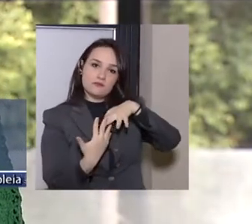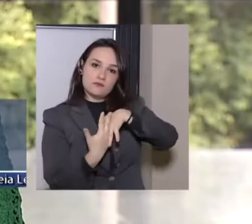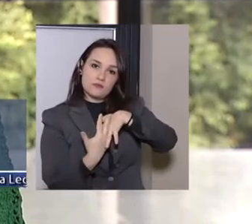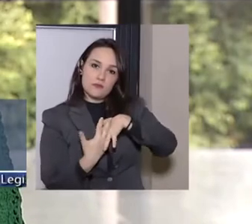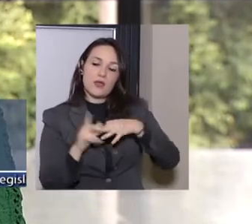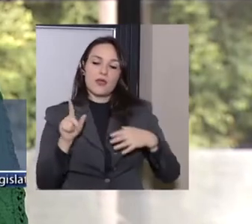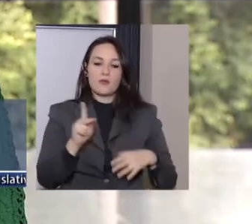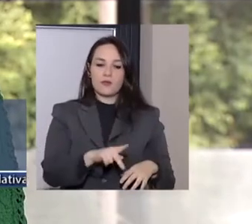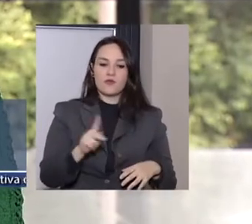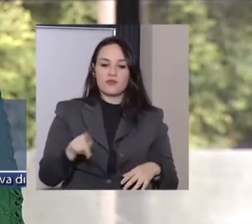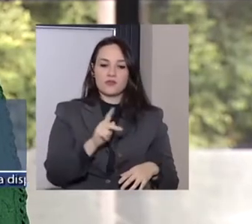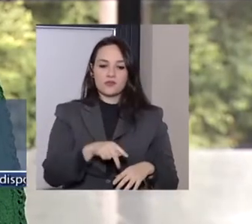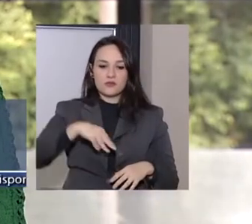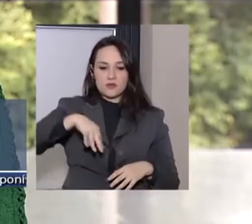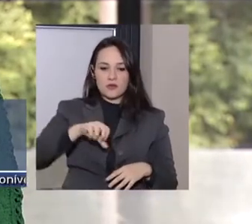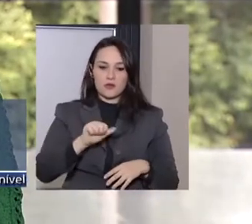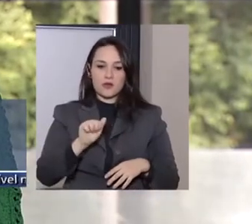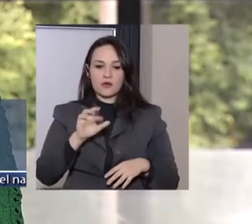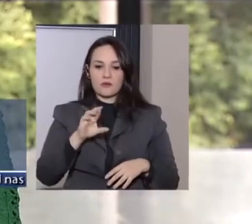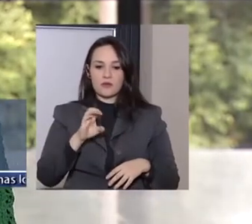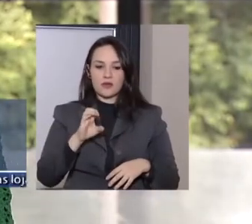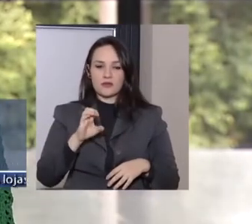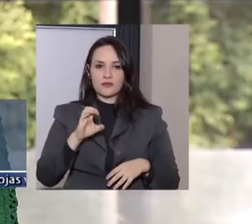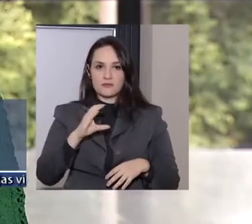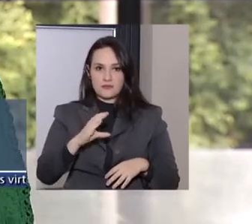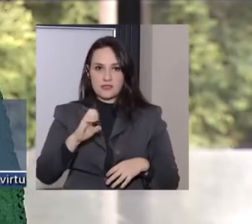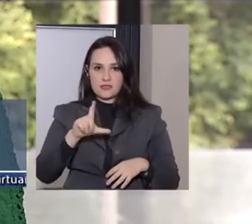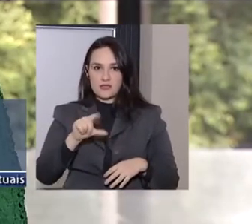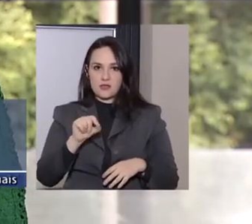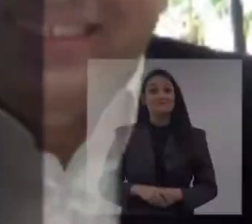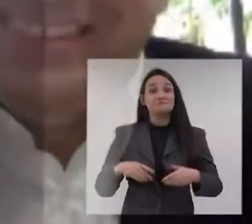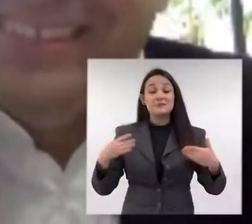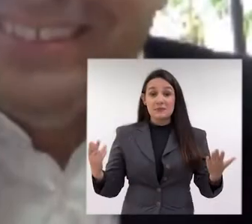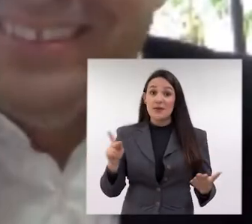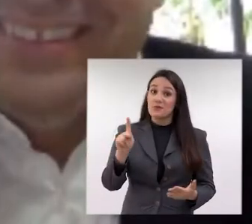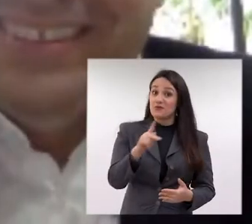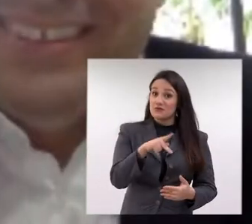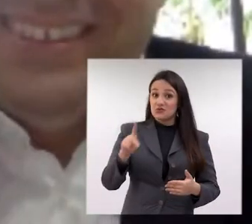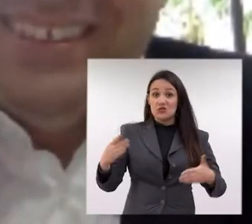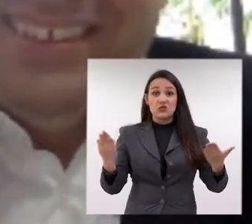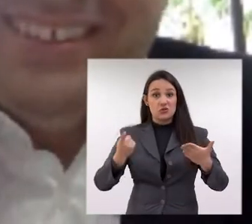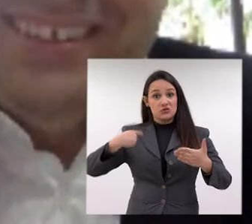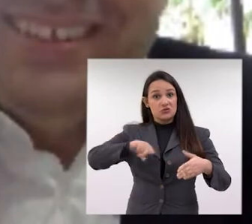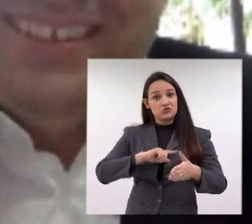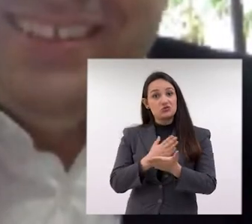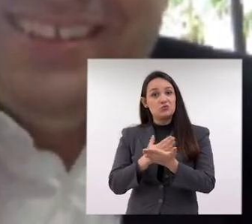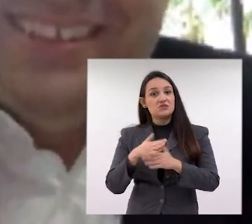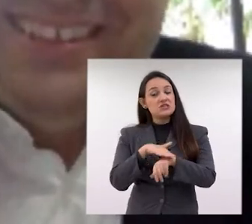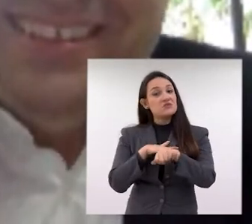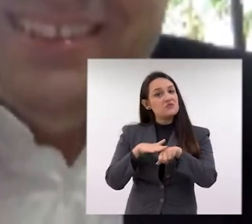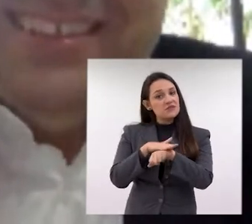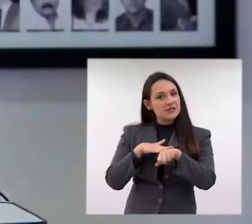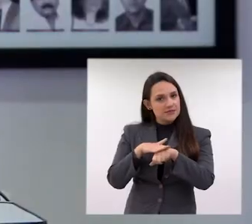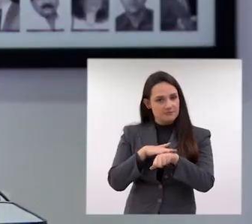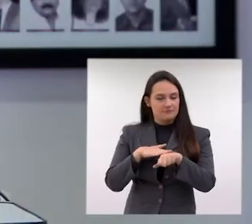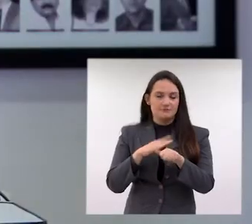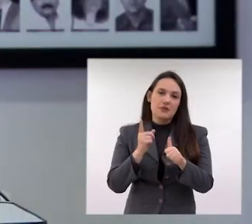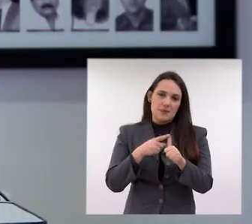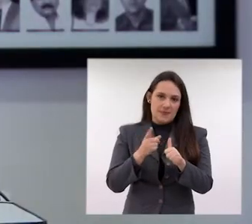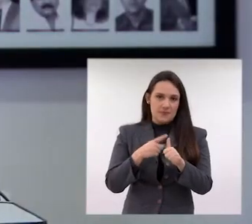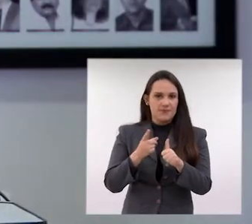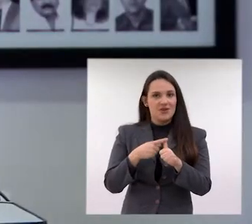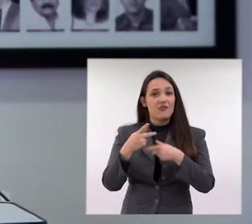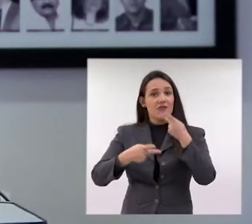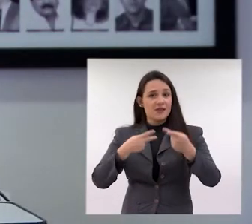o professor Marcelo Turini. Acompanhe agora. Então, professor, vamos iniciar aqui a nossa conversa,